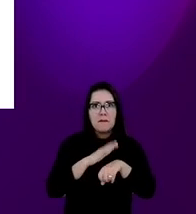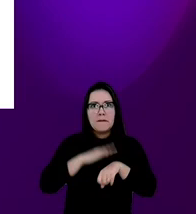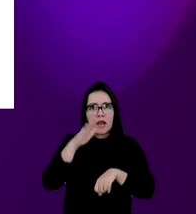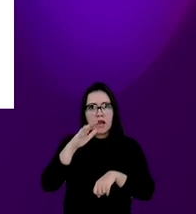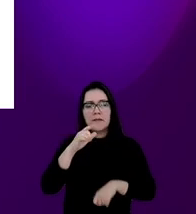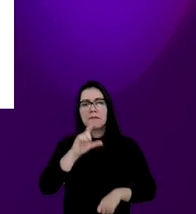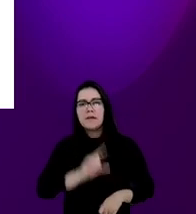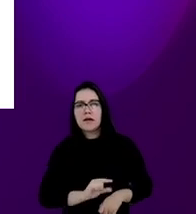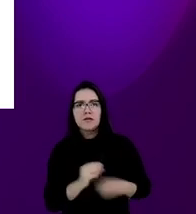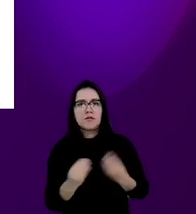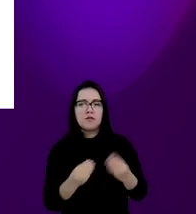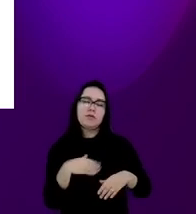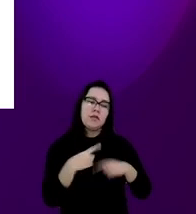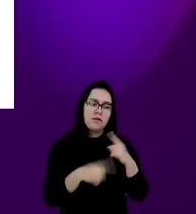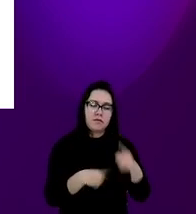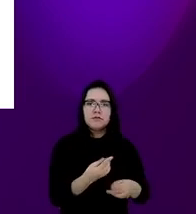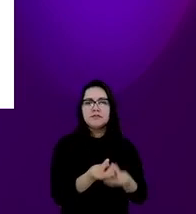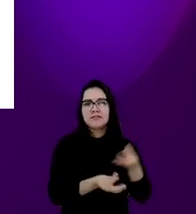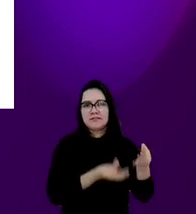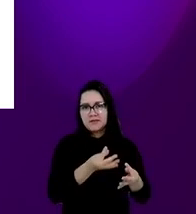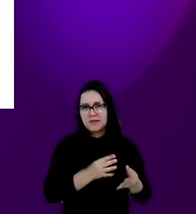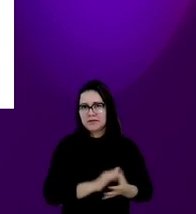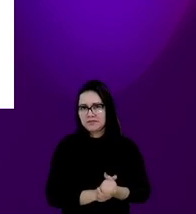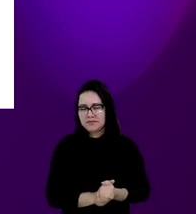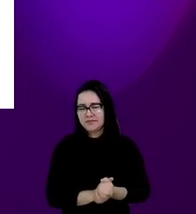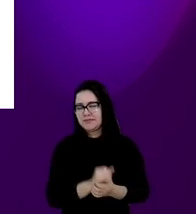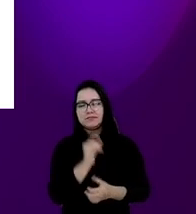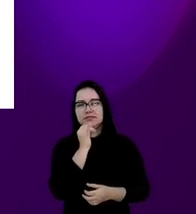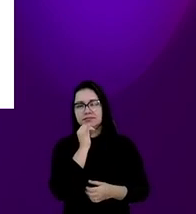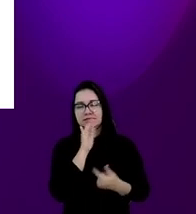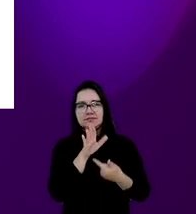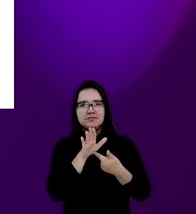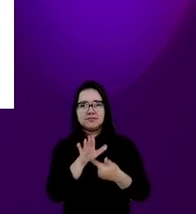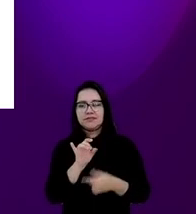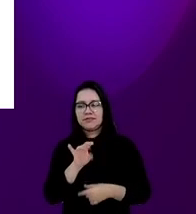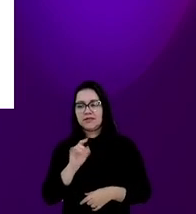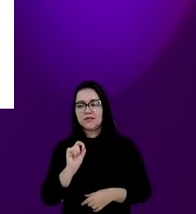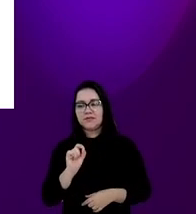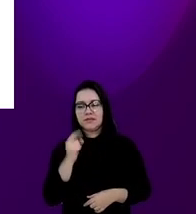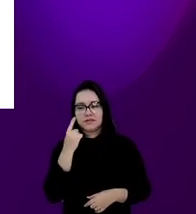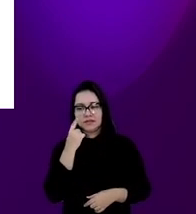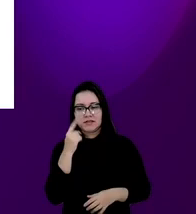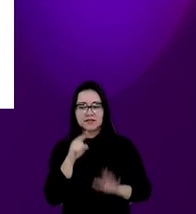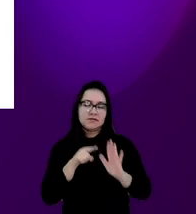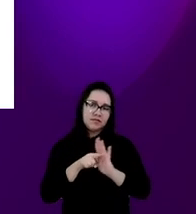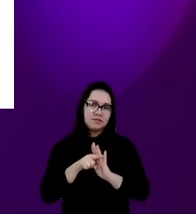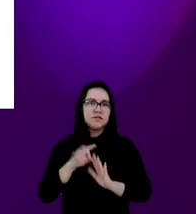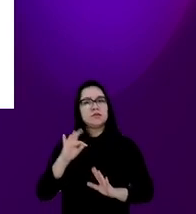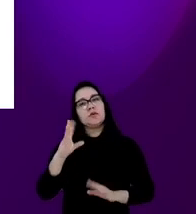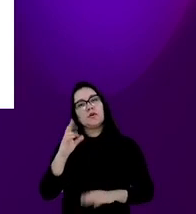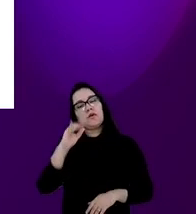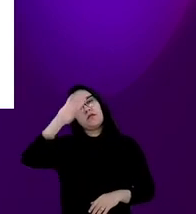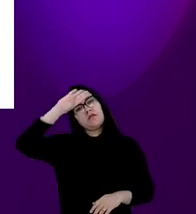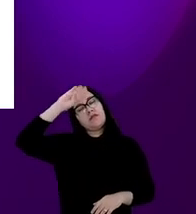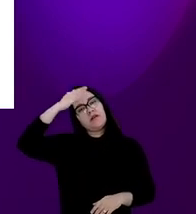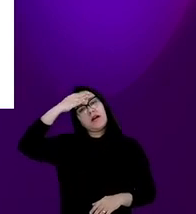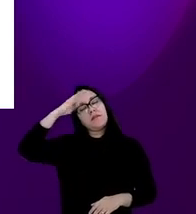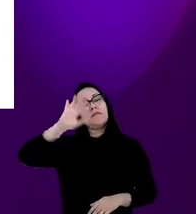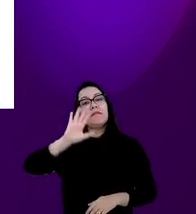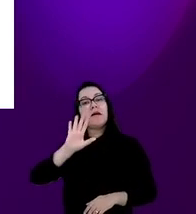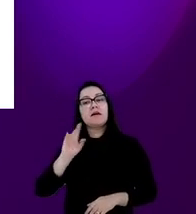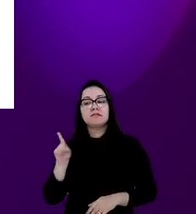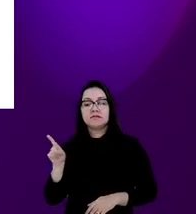tratamento. Então, aqui só para mostrar um exemplo para vocês, a partir da verificação, todos têm febre, mas a partir